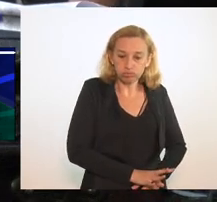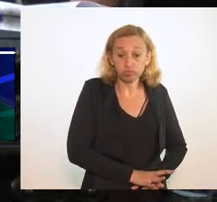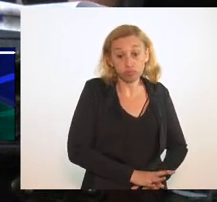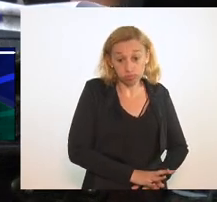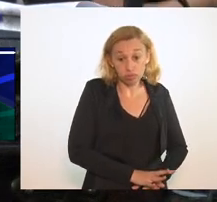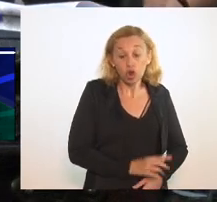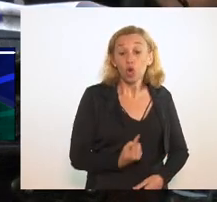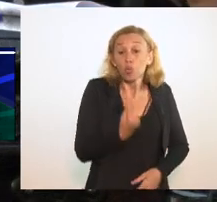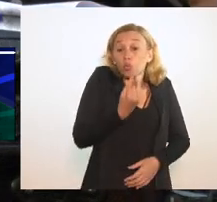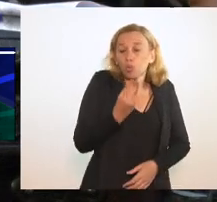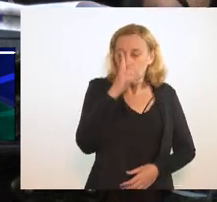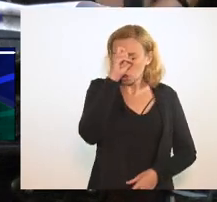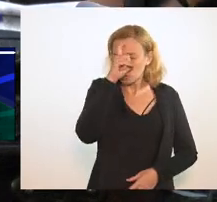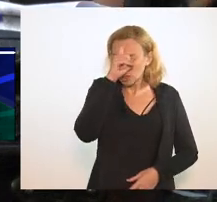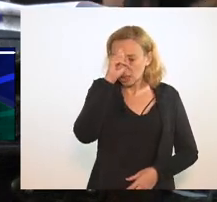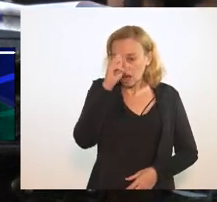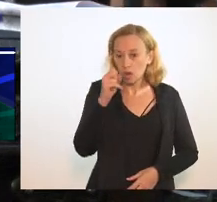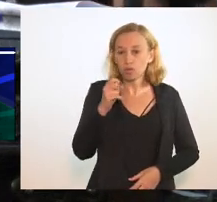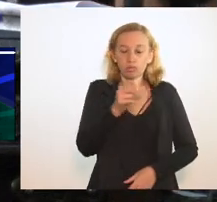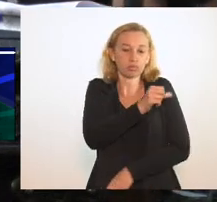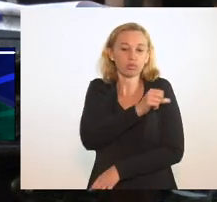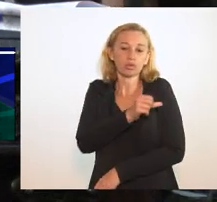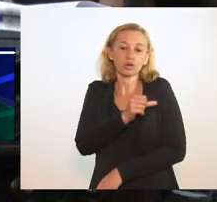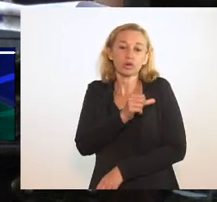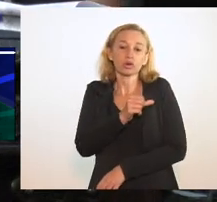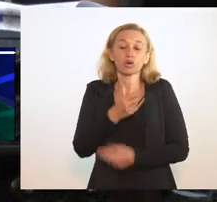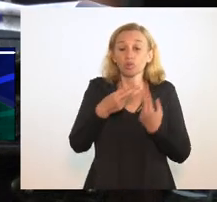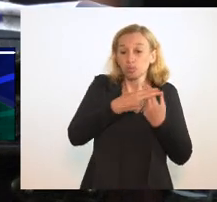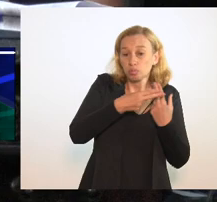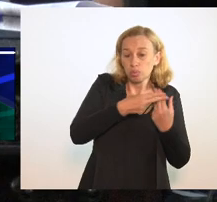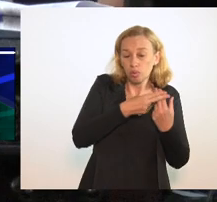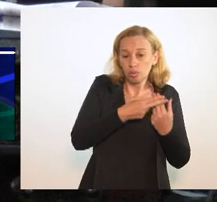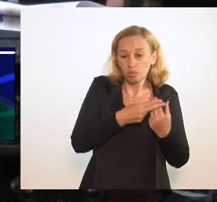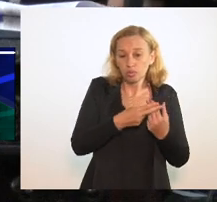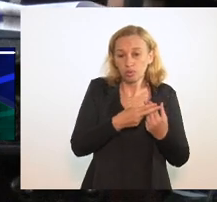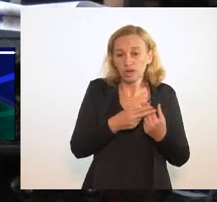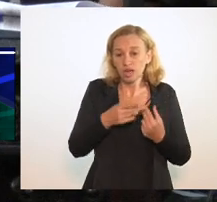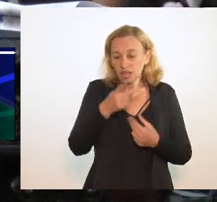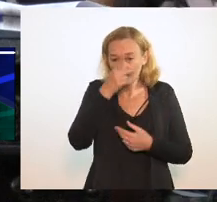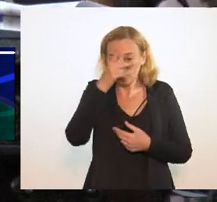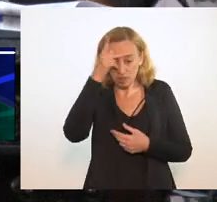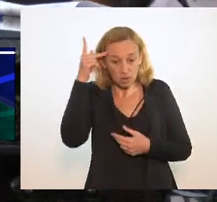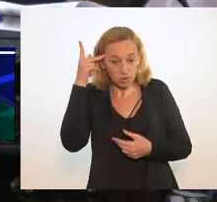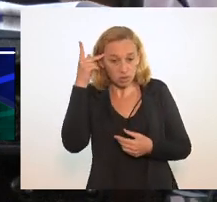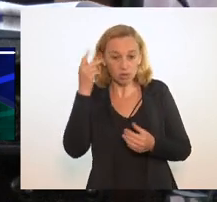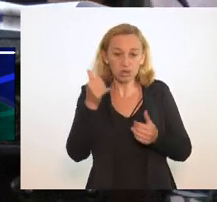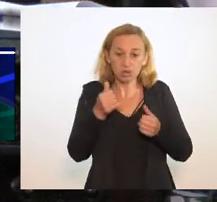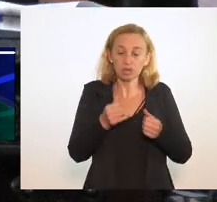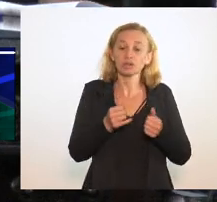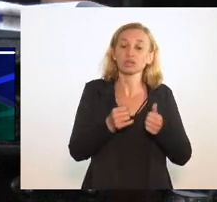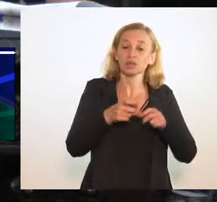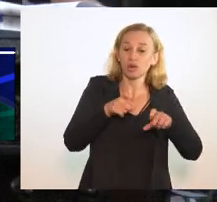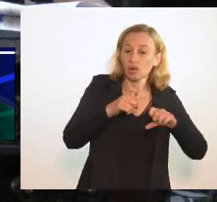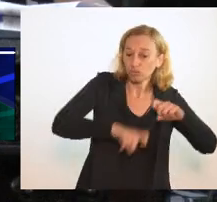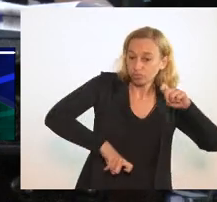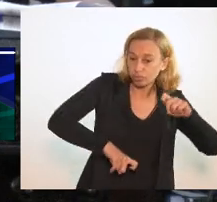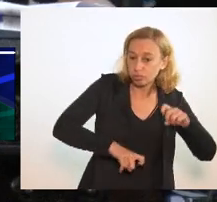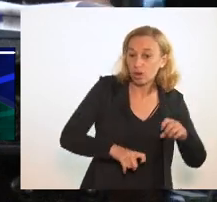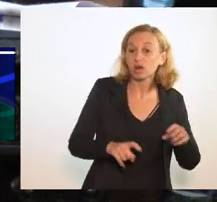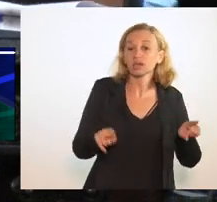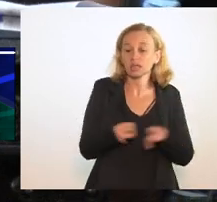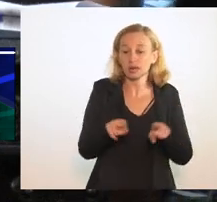um hospital público que atende as vítimas de violência sexual ou gestantes que correm risco de